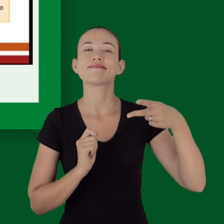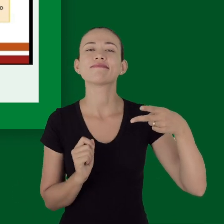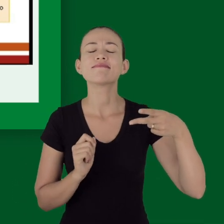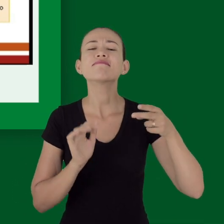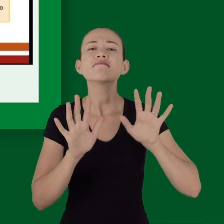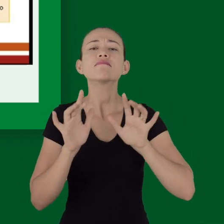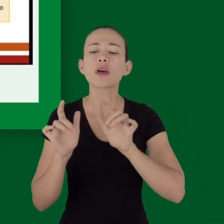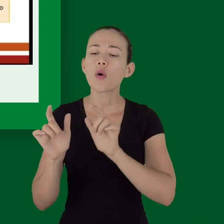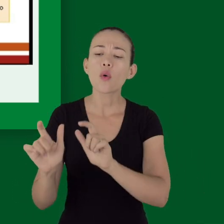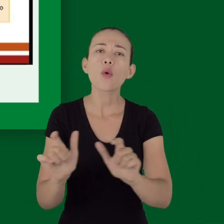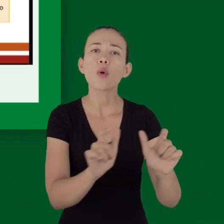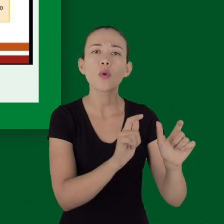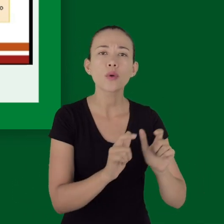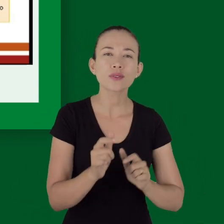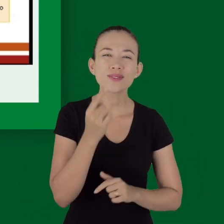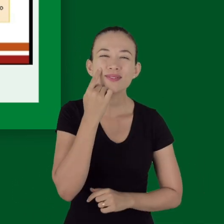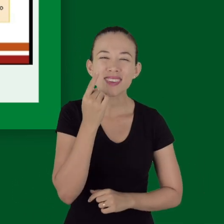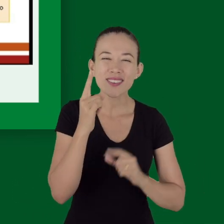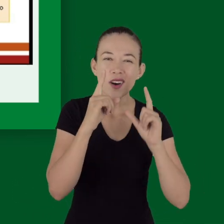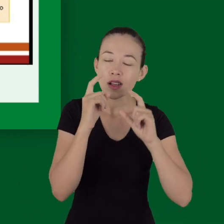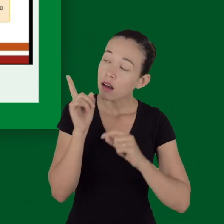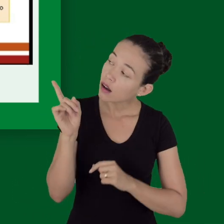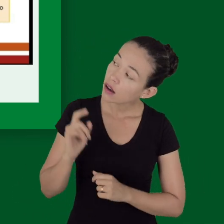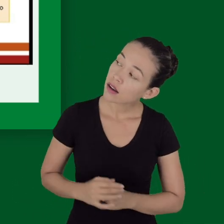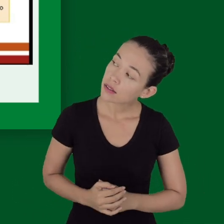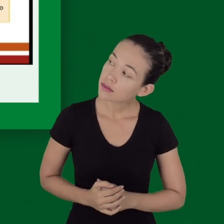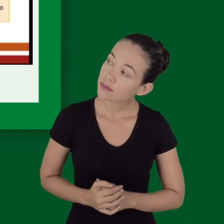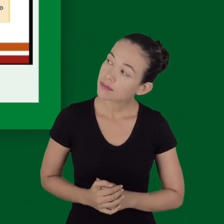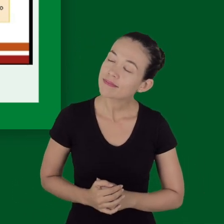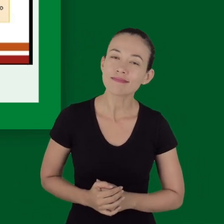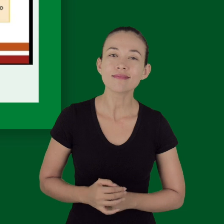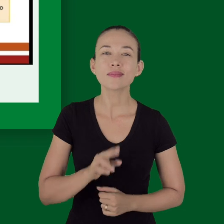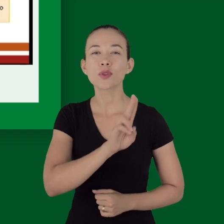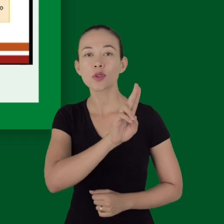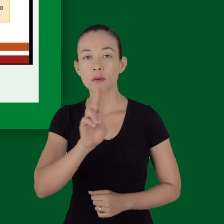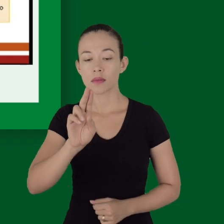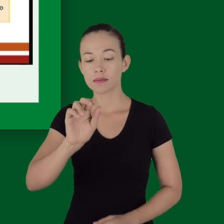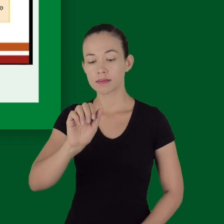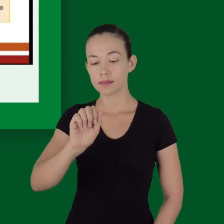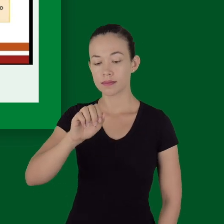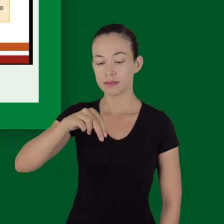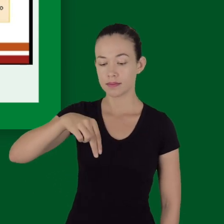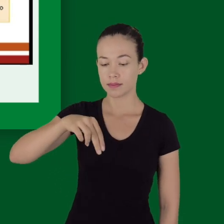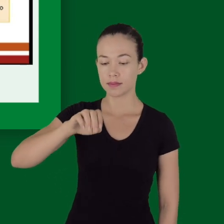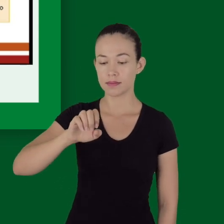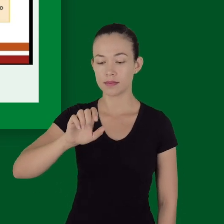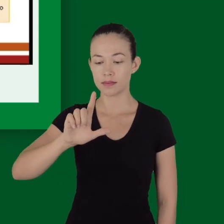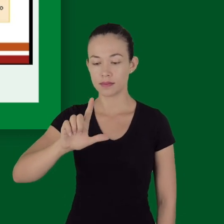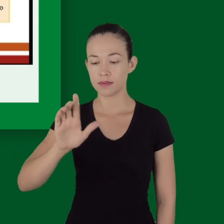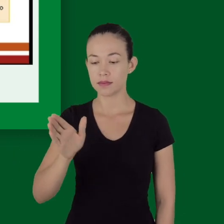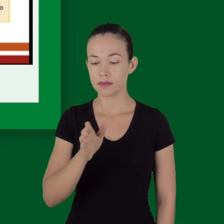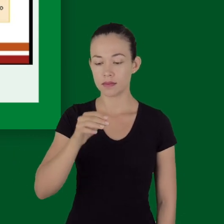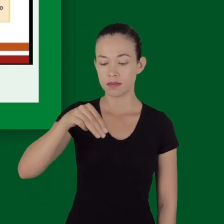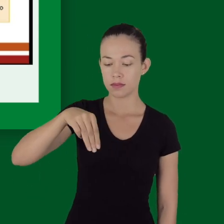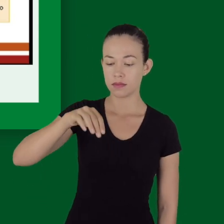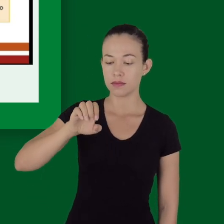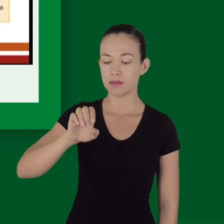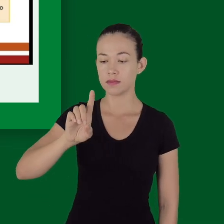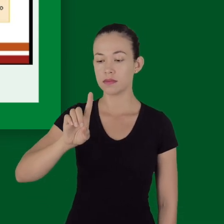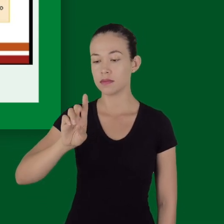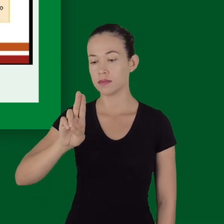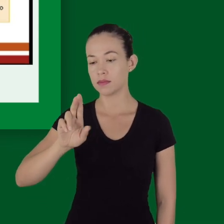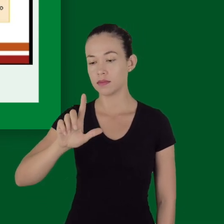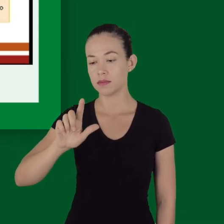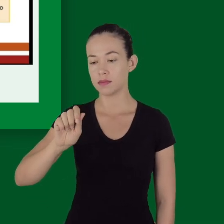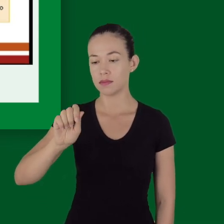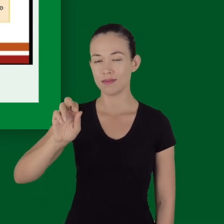ele ali, eu estou avaliando o trato espino-talâmico. Em termos de localização, exatamente nesse anel medular